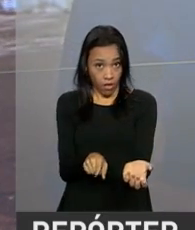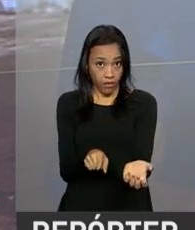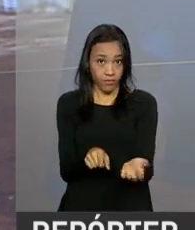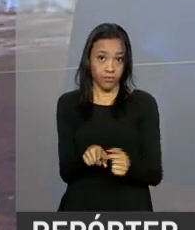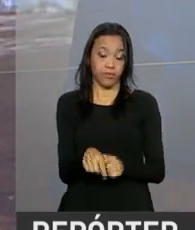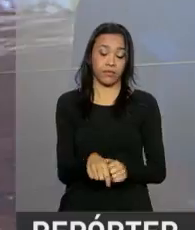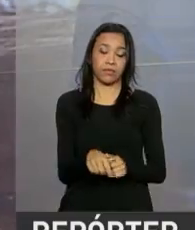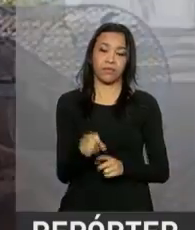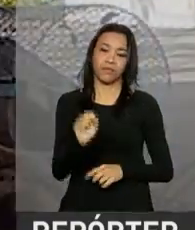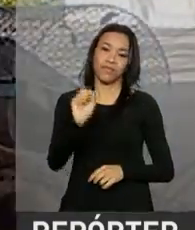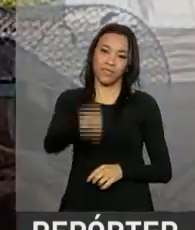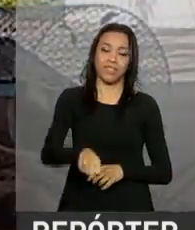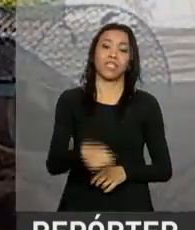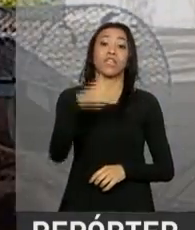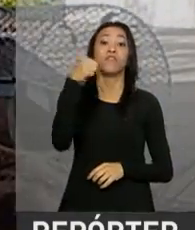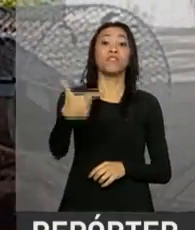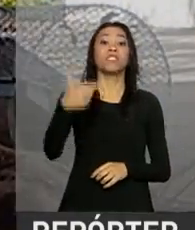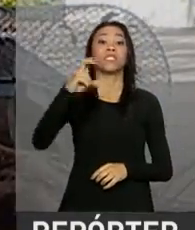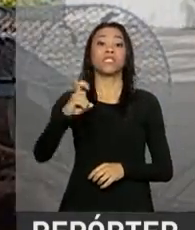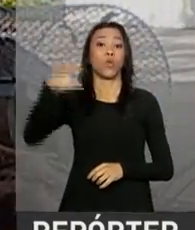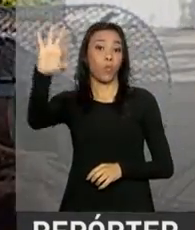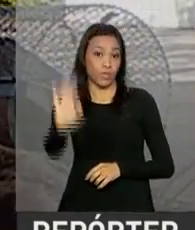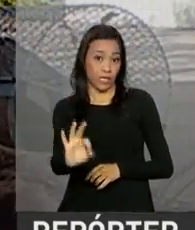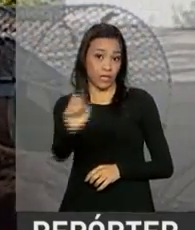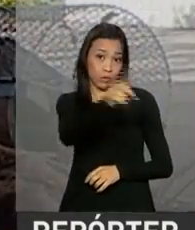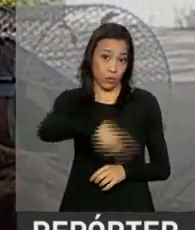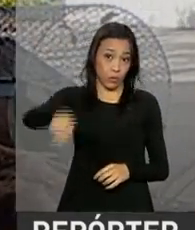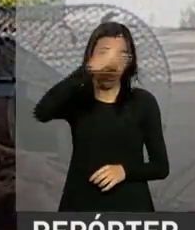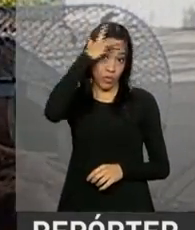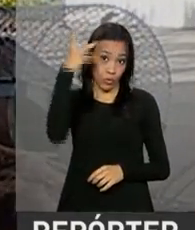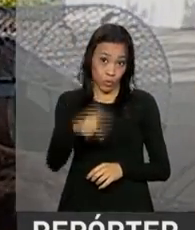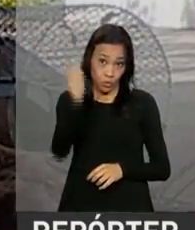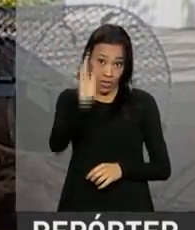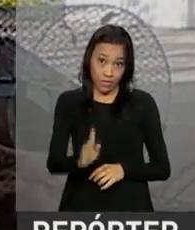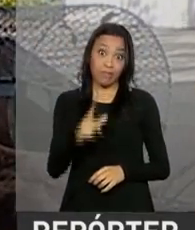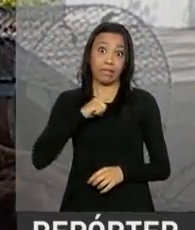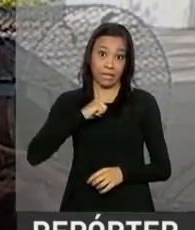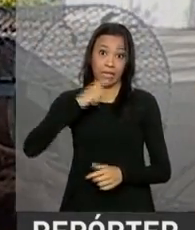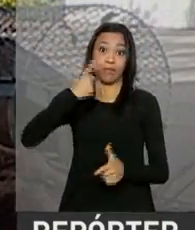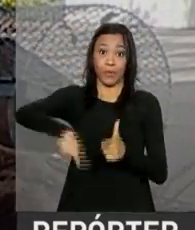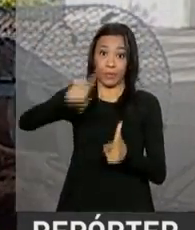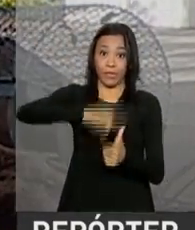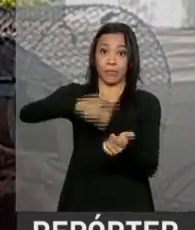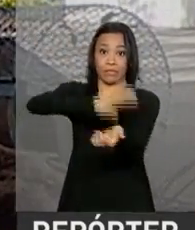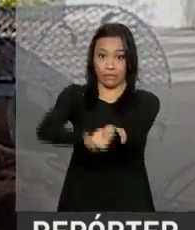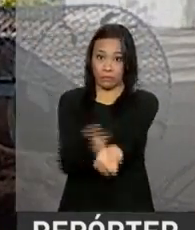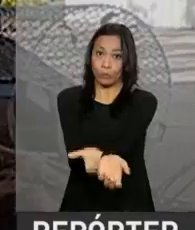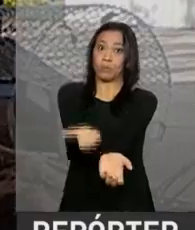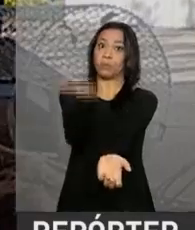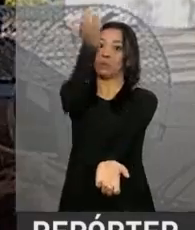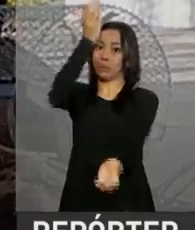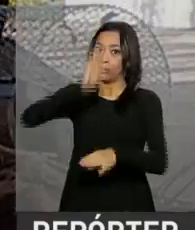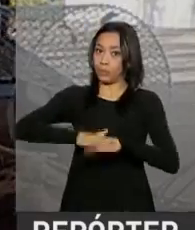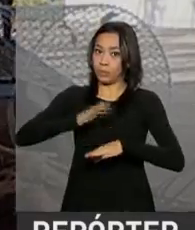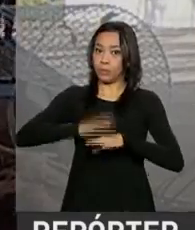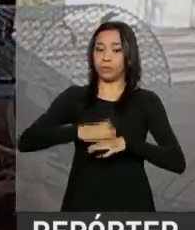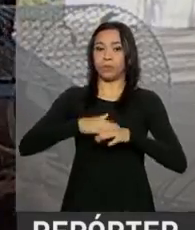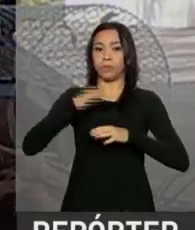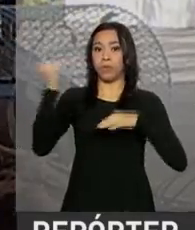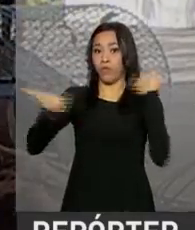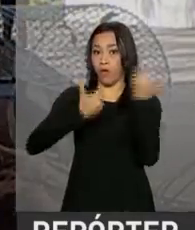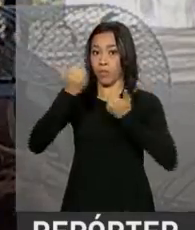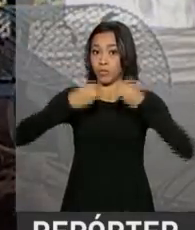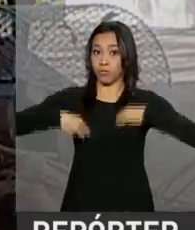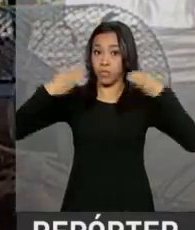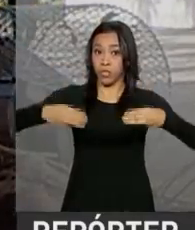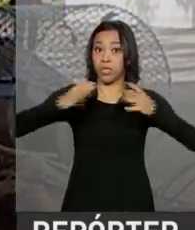Isso, Daniele. 25% dos brasileiros têm pressão alta, segundo o Ministério da Saúde. E uma das principais